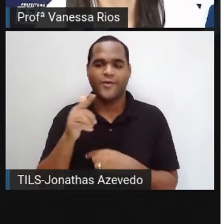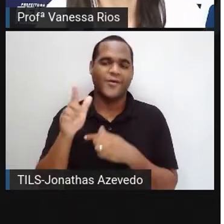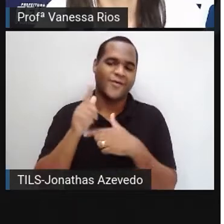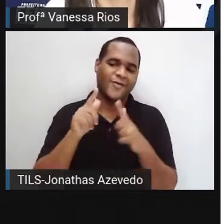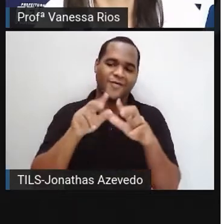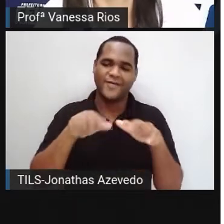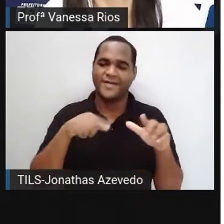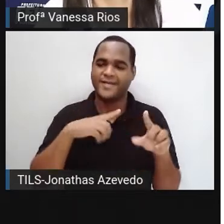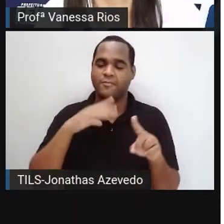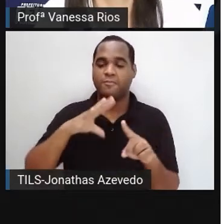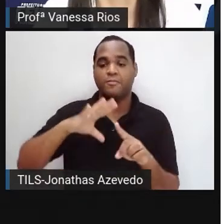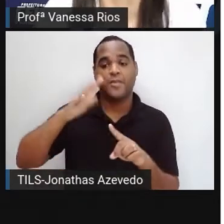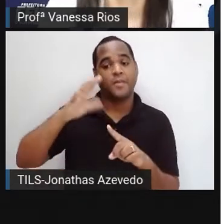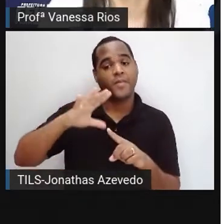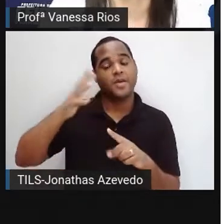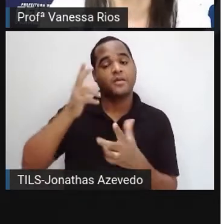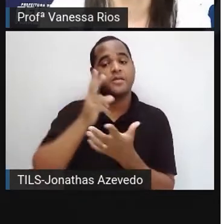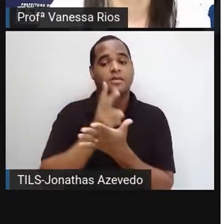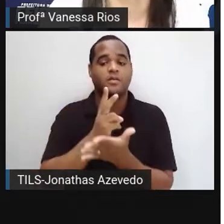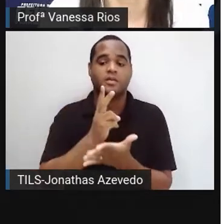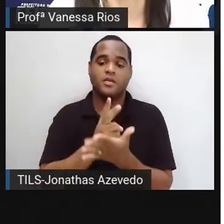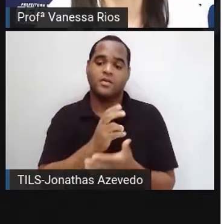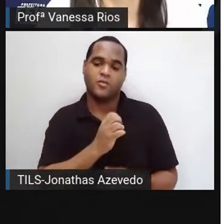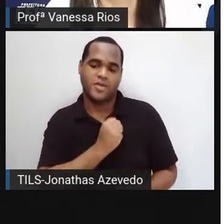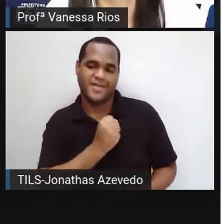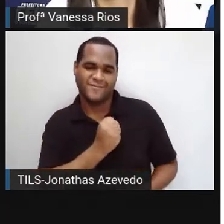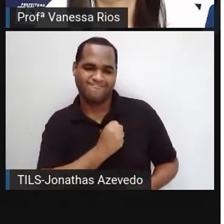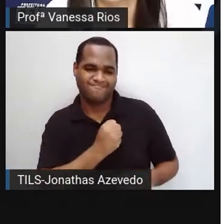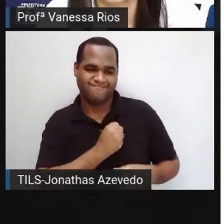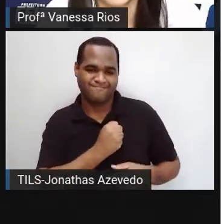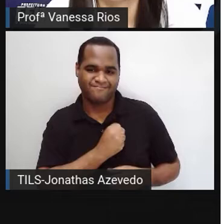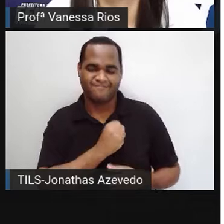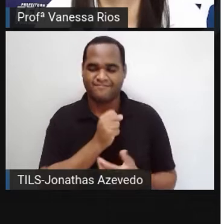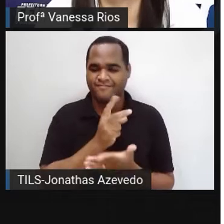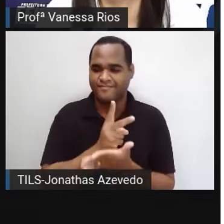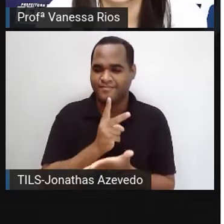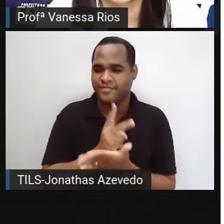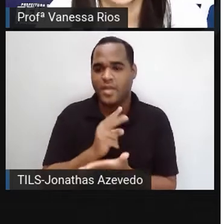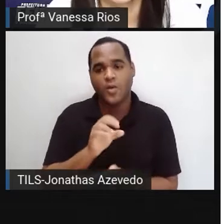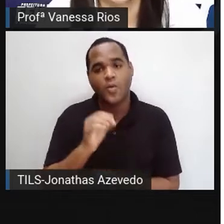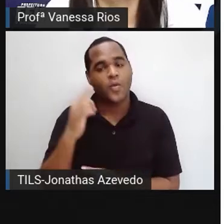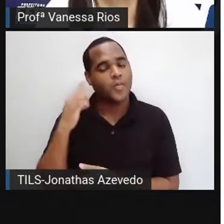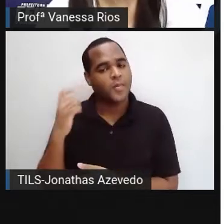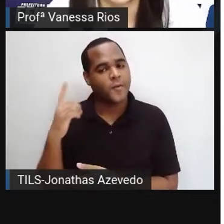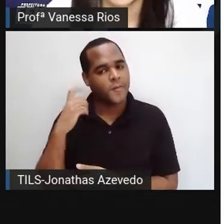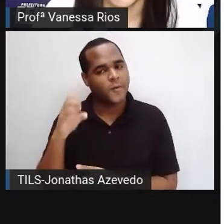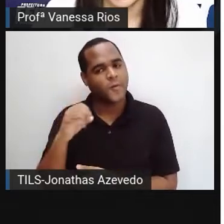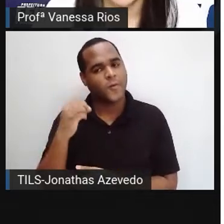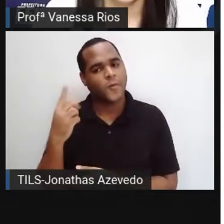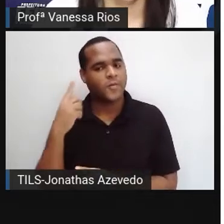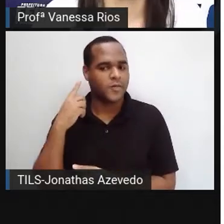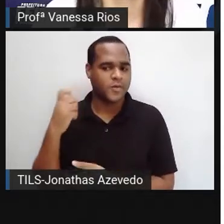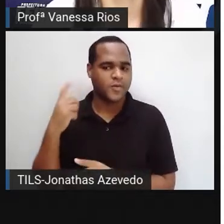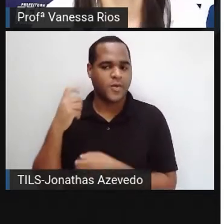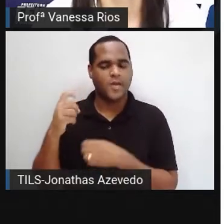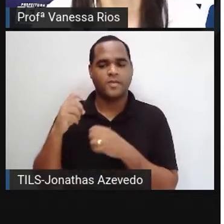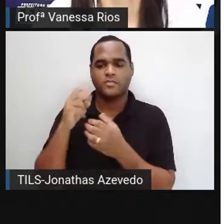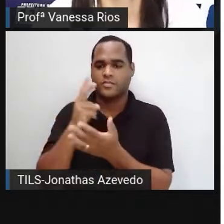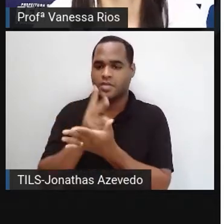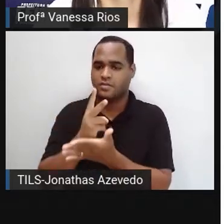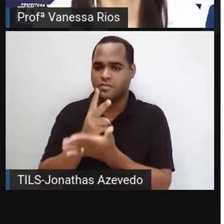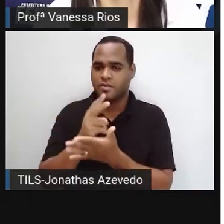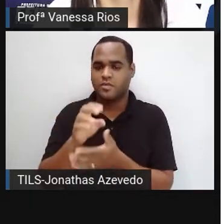aí acontecendo o tempo todo, como o coração batendo, ou como o barulho, ou o som produzido quando você